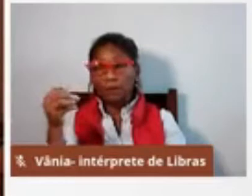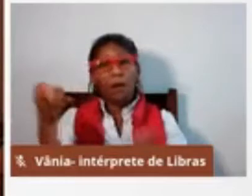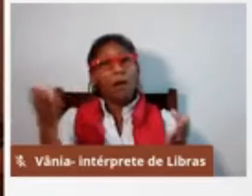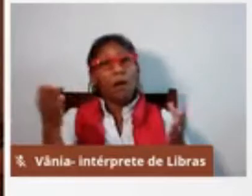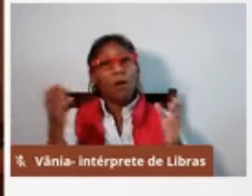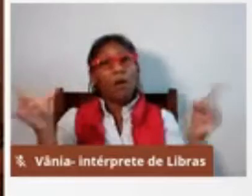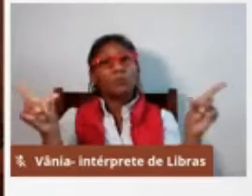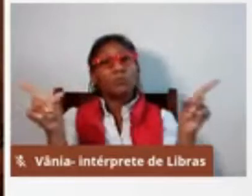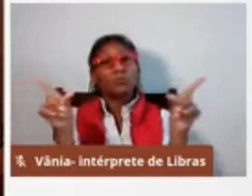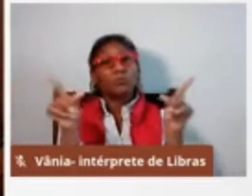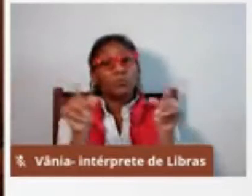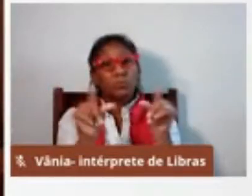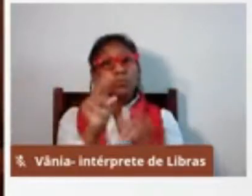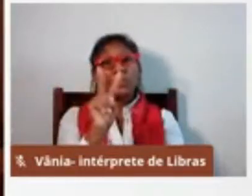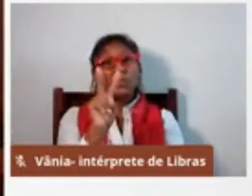aí